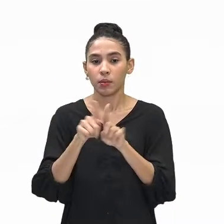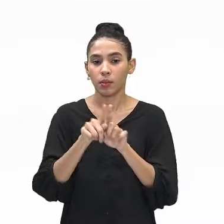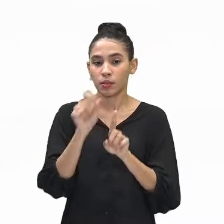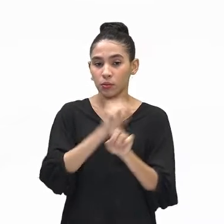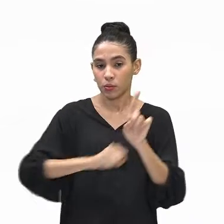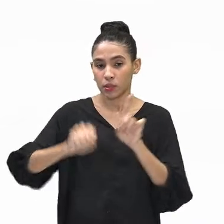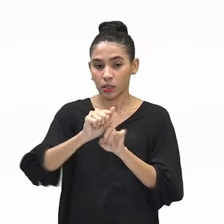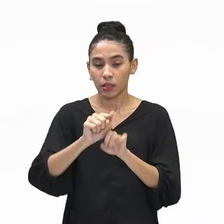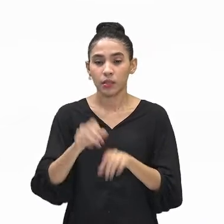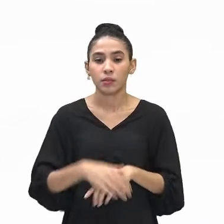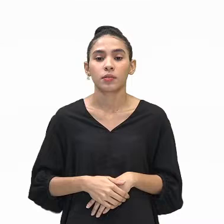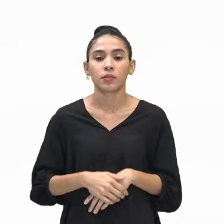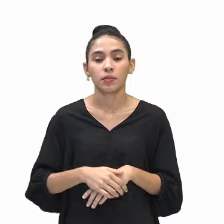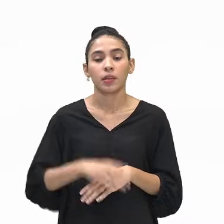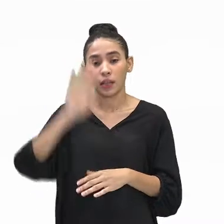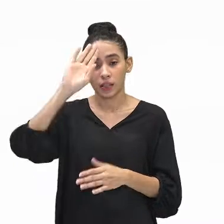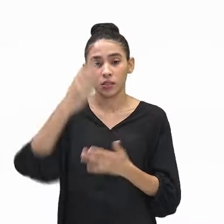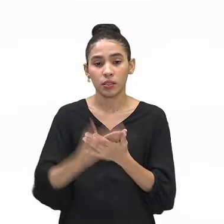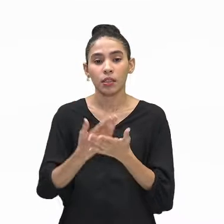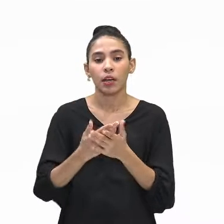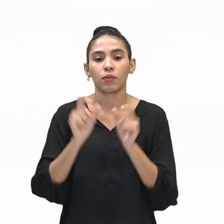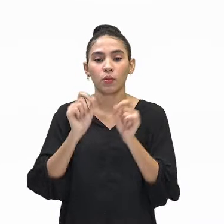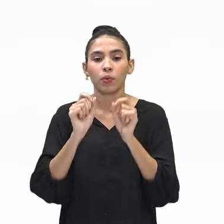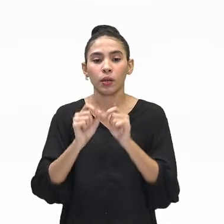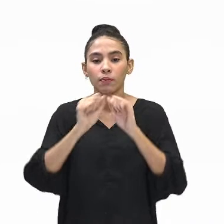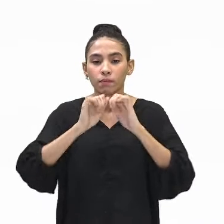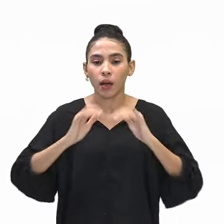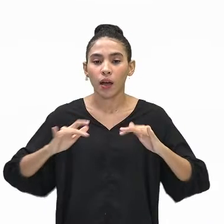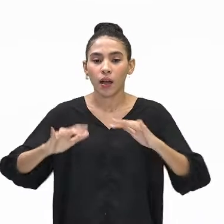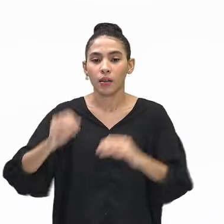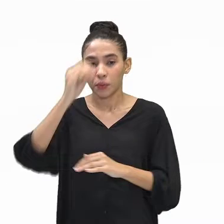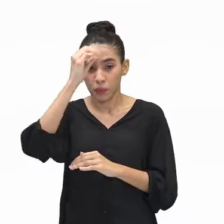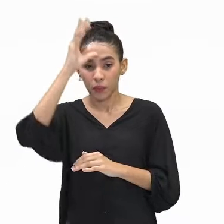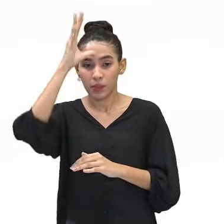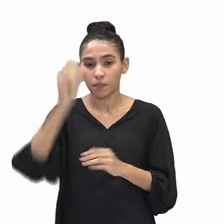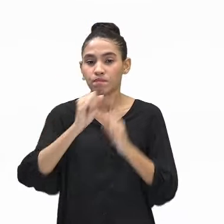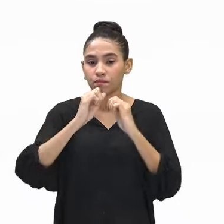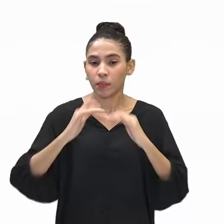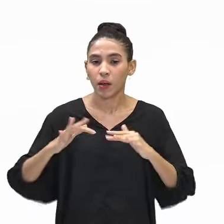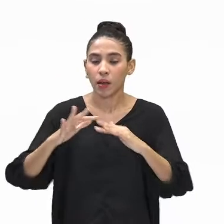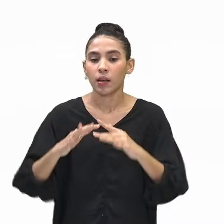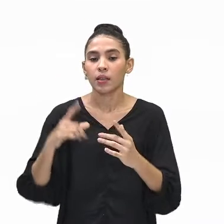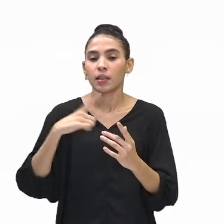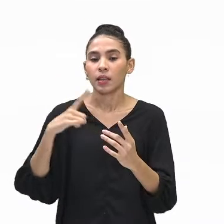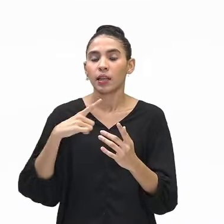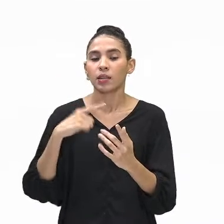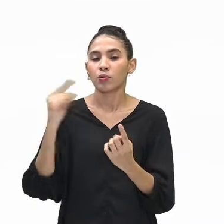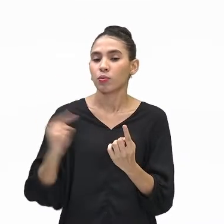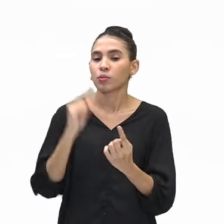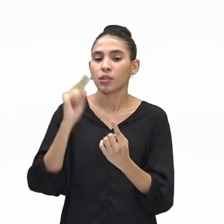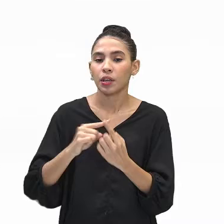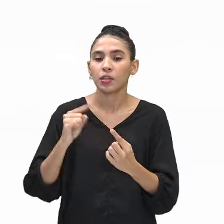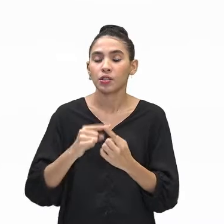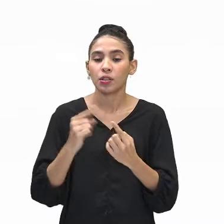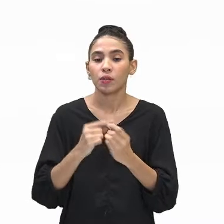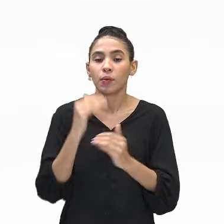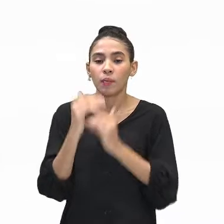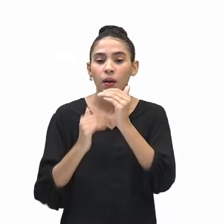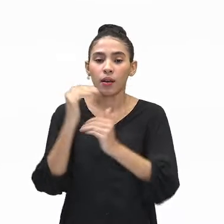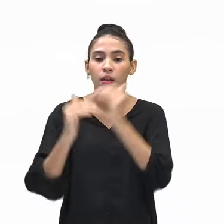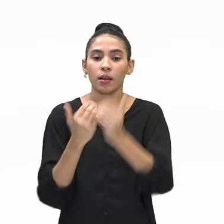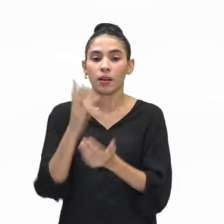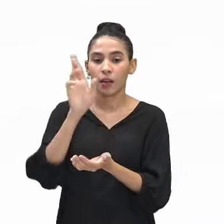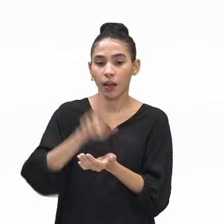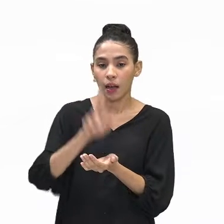os iluministas acreditavam na disseminação do conhecimento como forma de enaltecer a